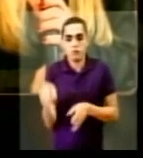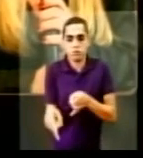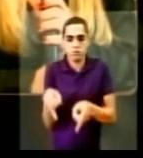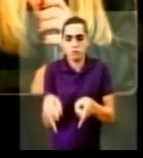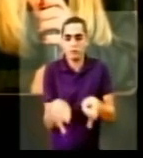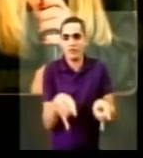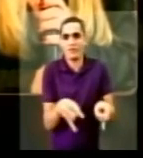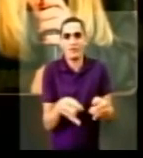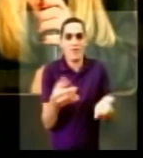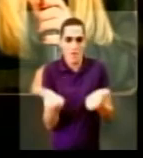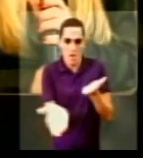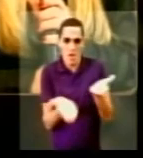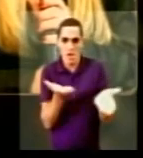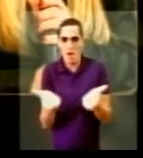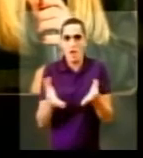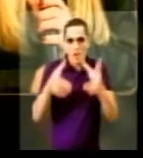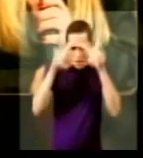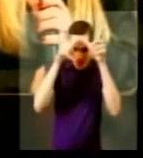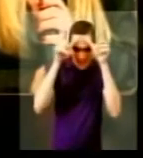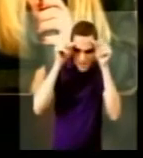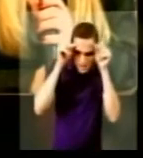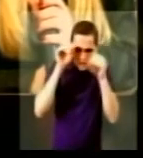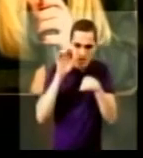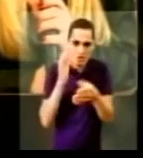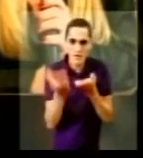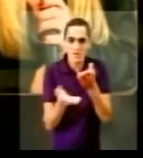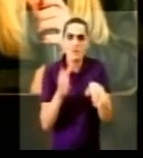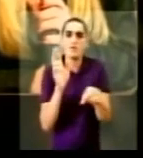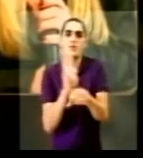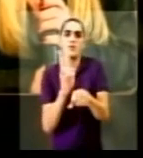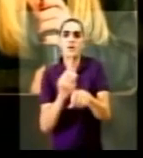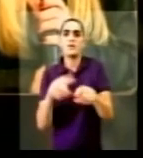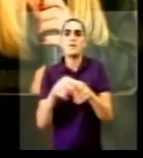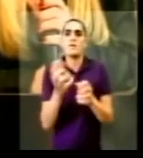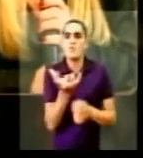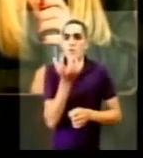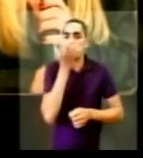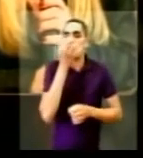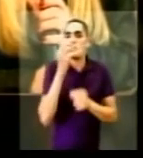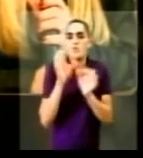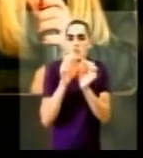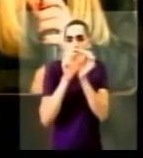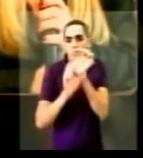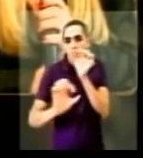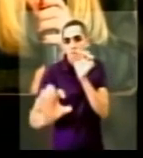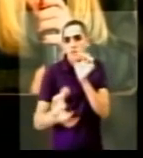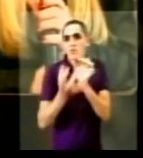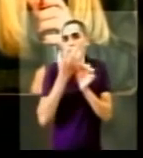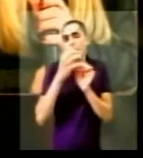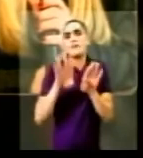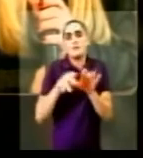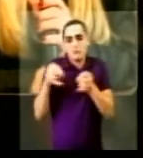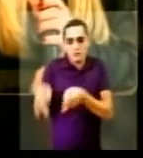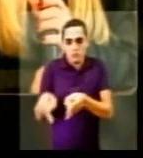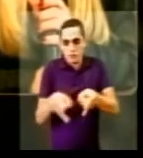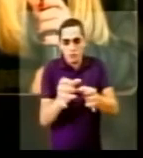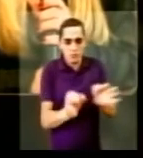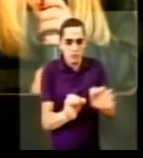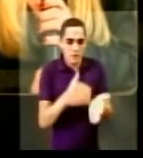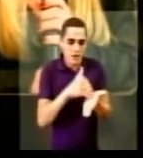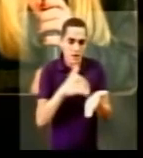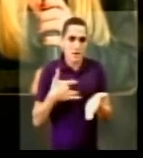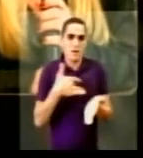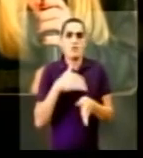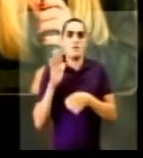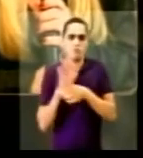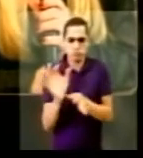de suporte ventilatório, e a Secretaria de Saúde providenciou esses leitos para que realmente nós possamos dar a melhor assistência